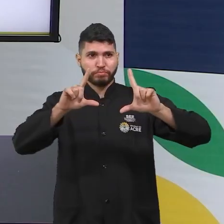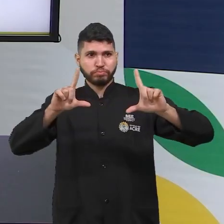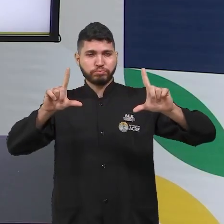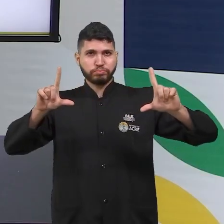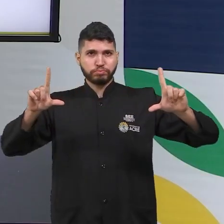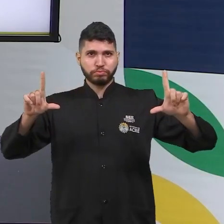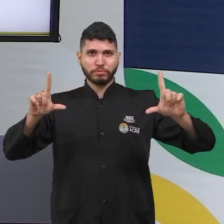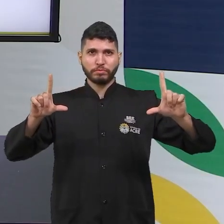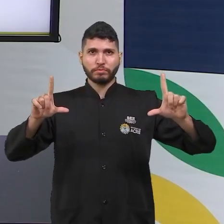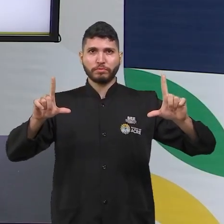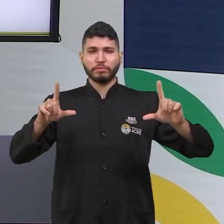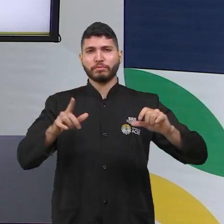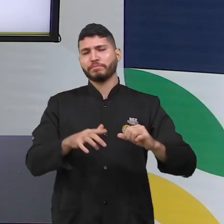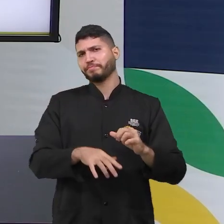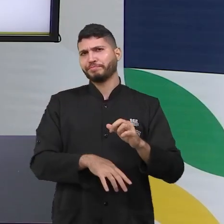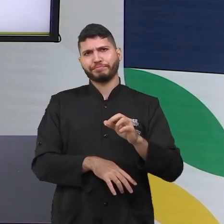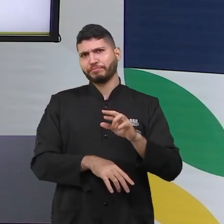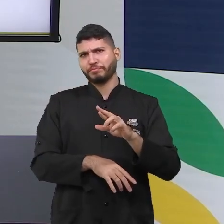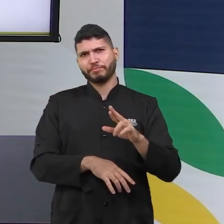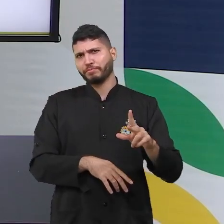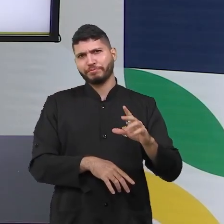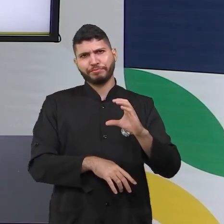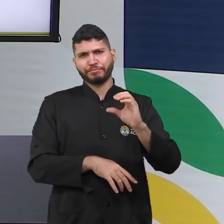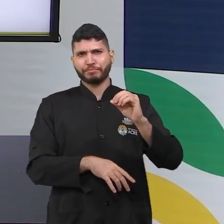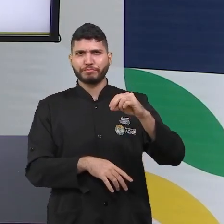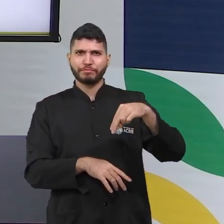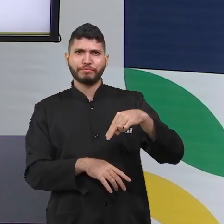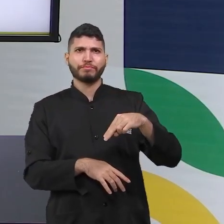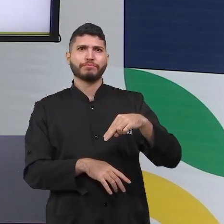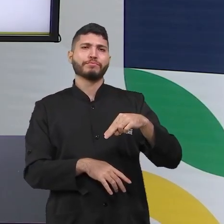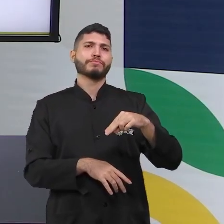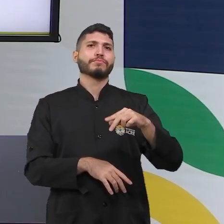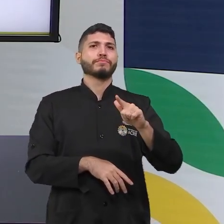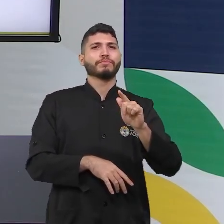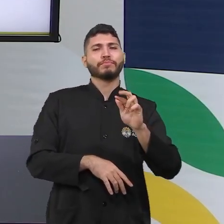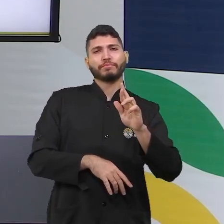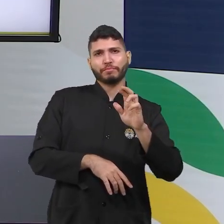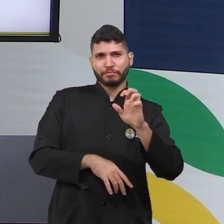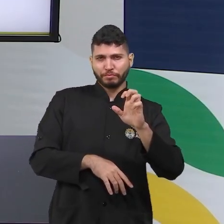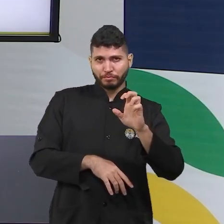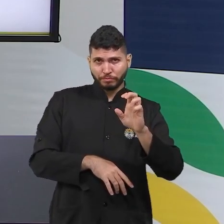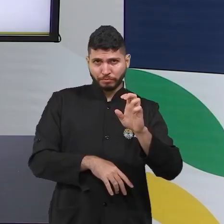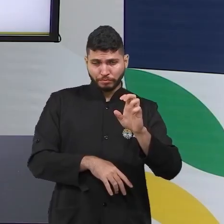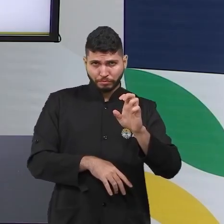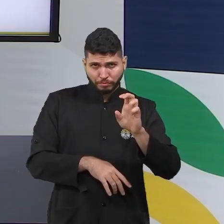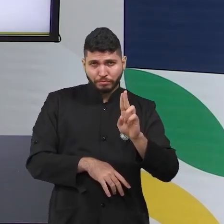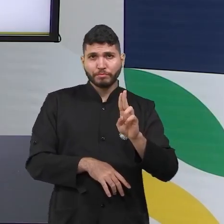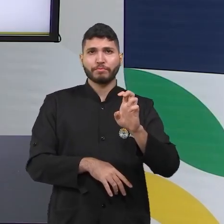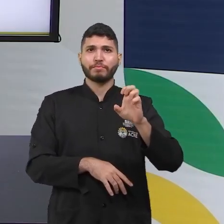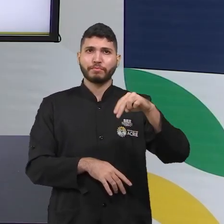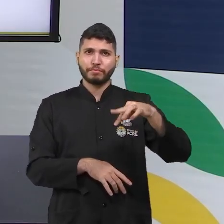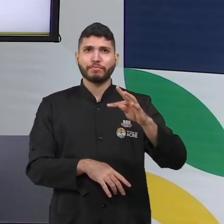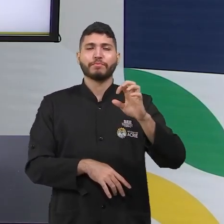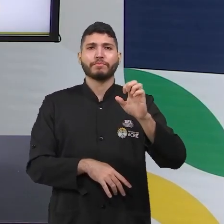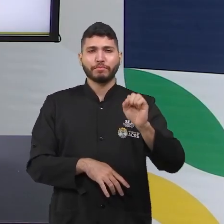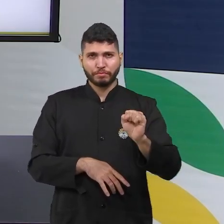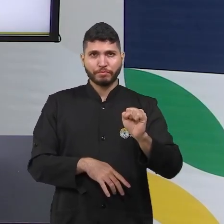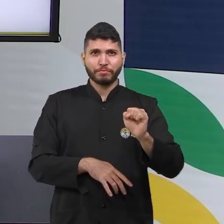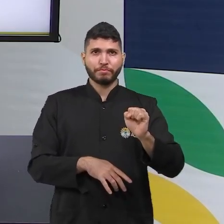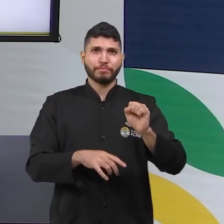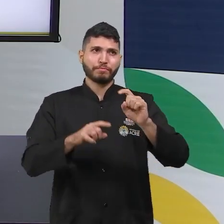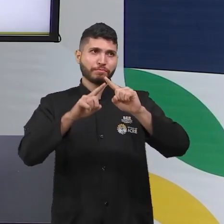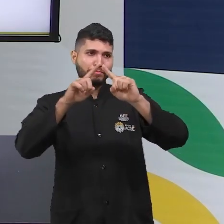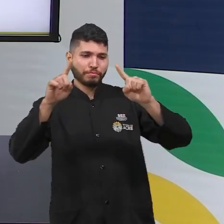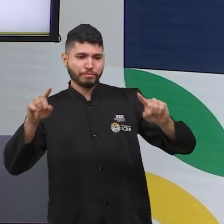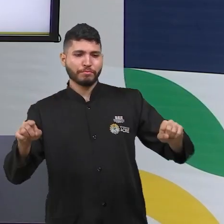será congruente, porque as medidas dos seus lados serão diferentes. O que seria igual seriam os ângulos. Então é por isso que